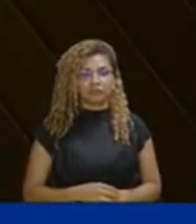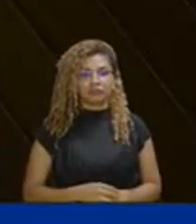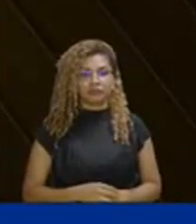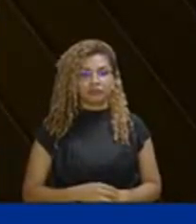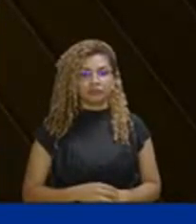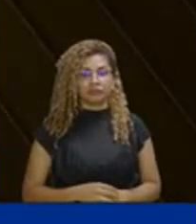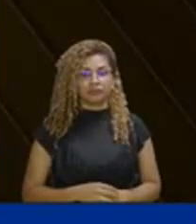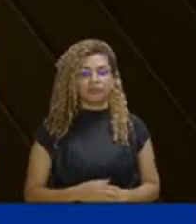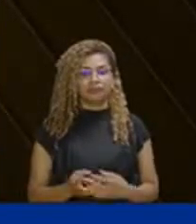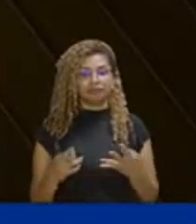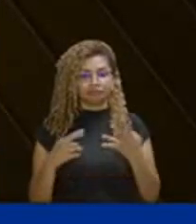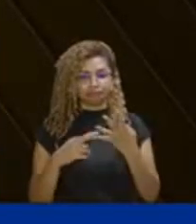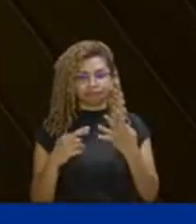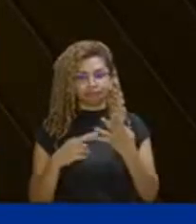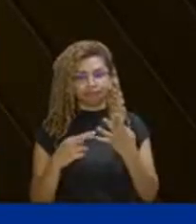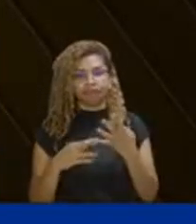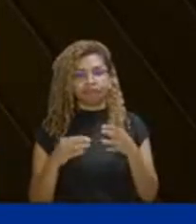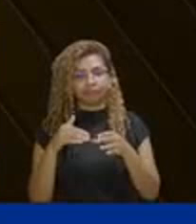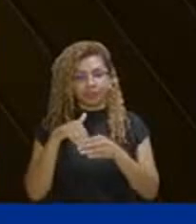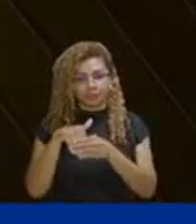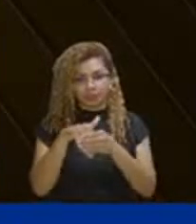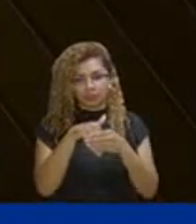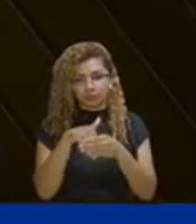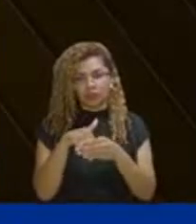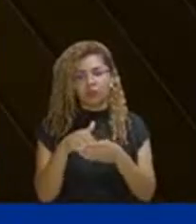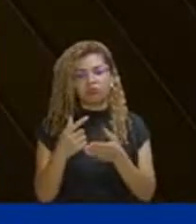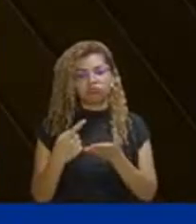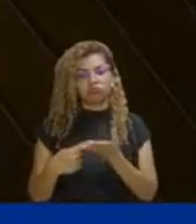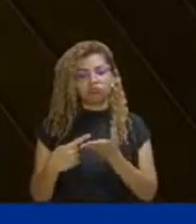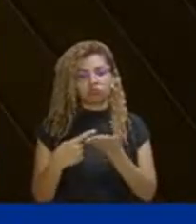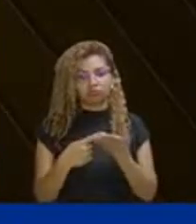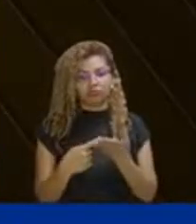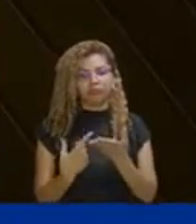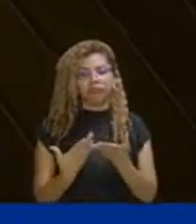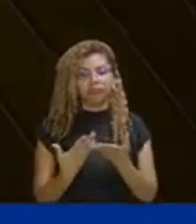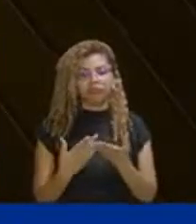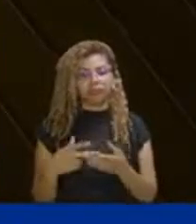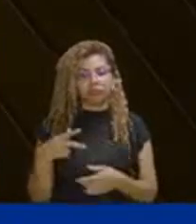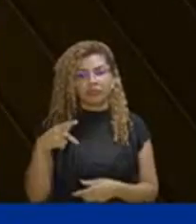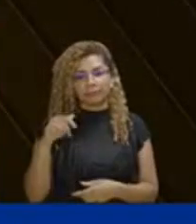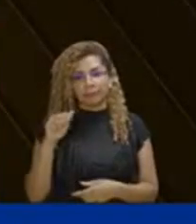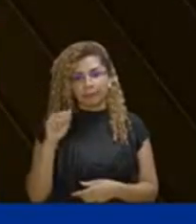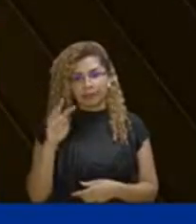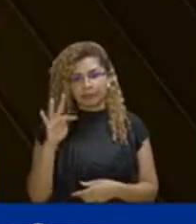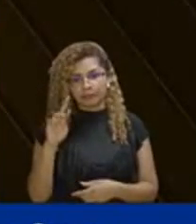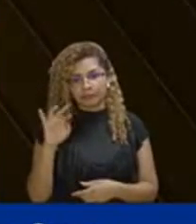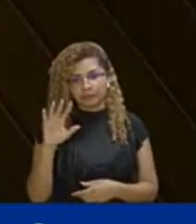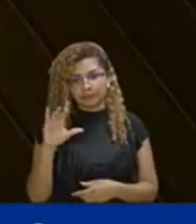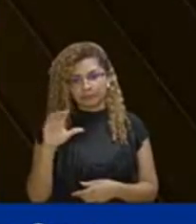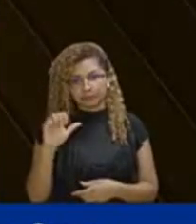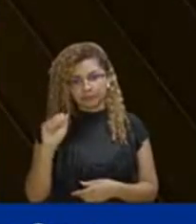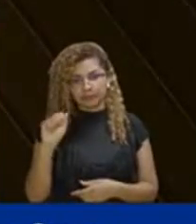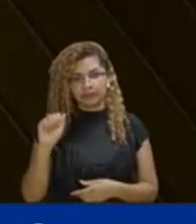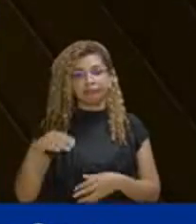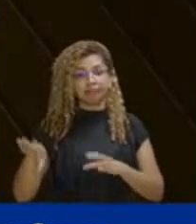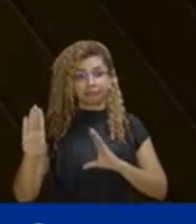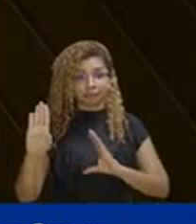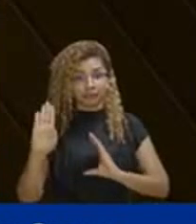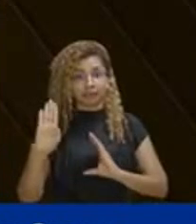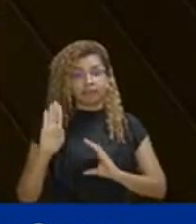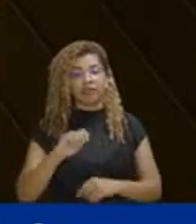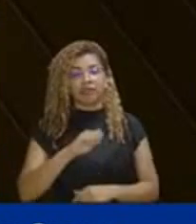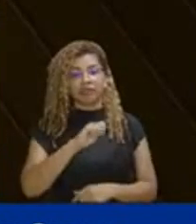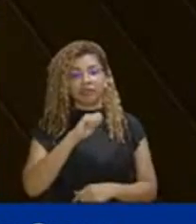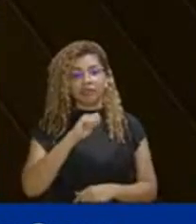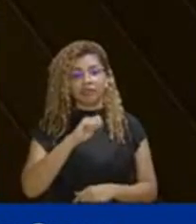Trata-se de recursos eleitorais interpostos pelo Ministério Público Eleitoral e por Patrícia Lima Ferraz, candidata ao cargo de prefeito